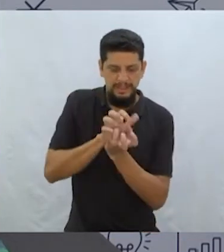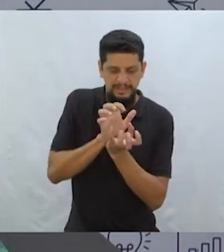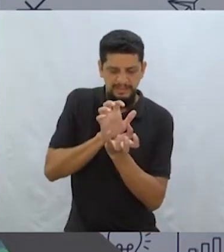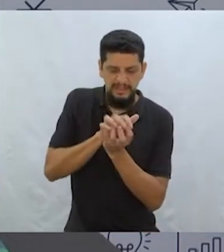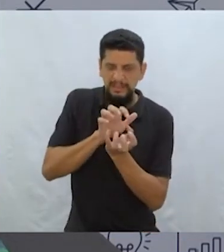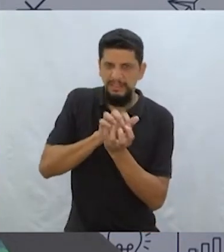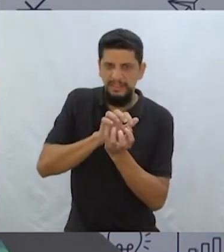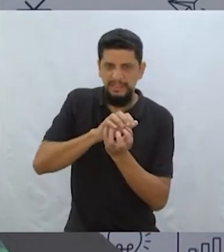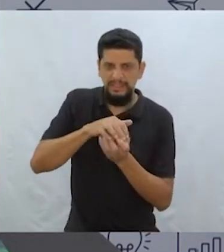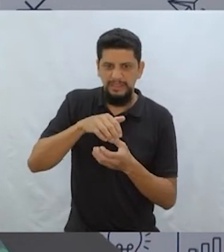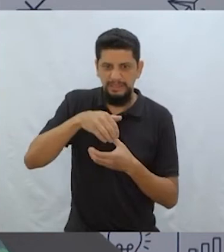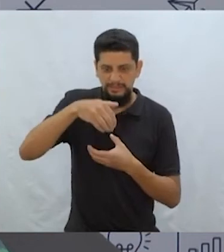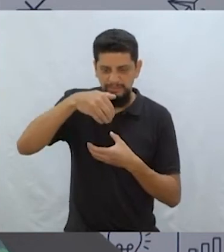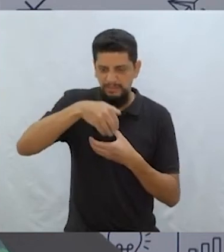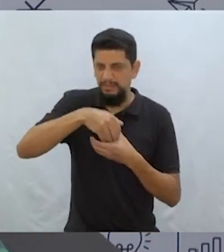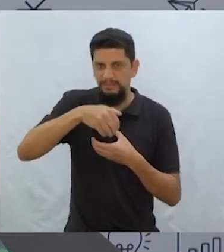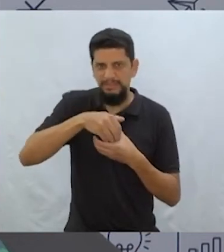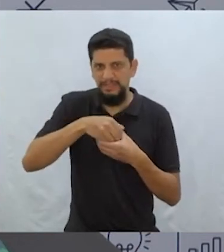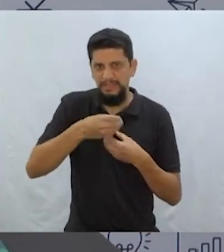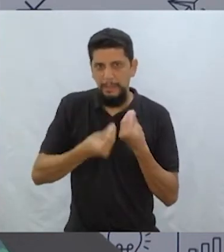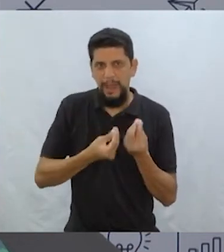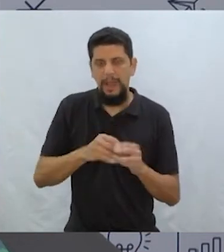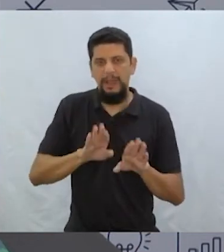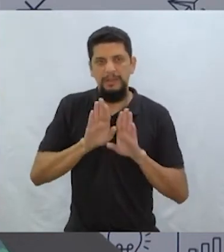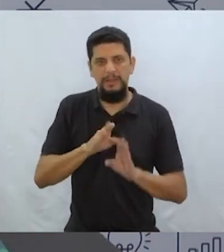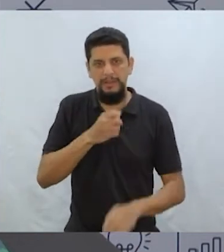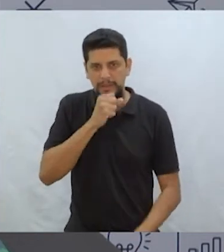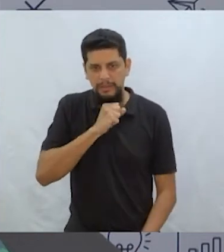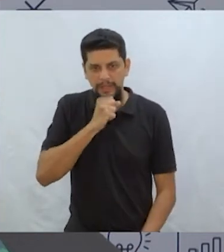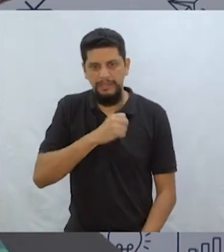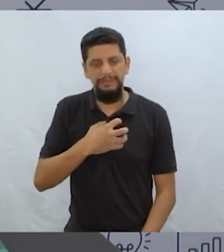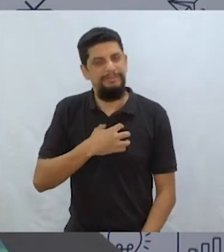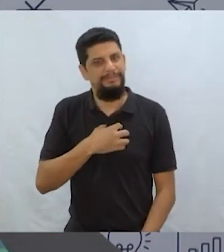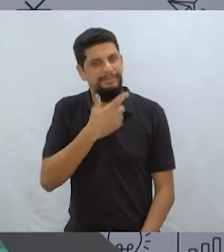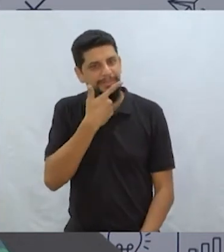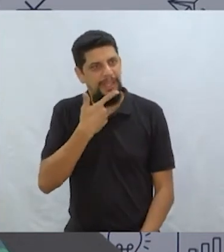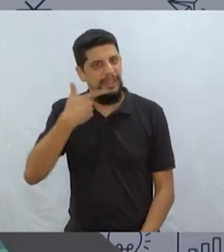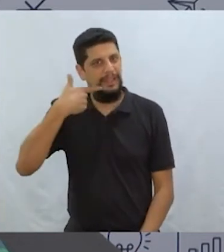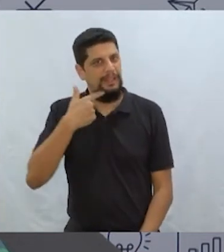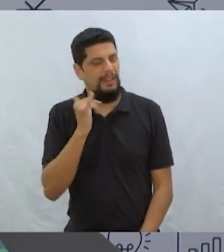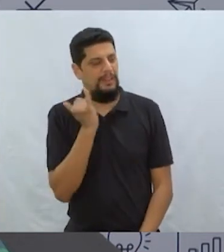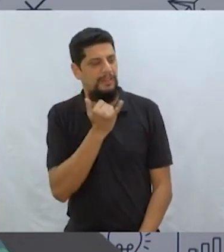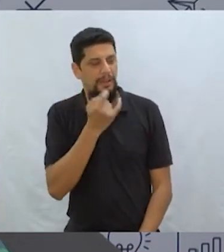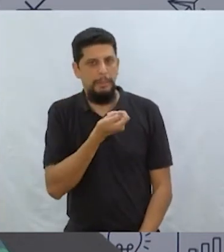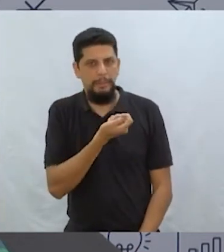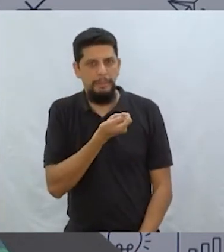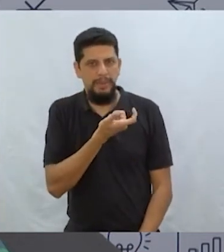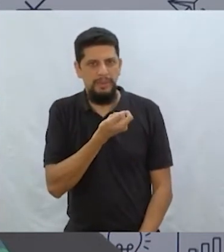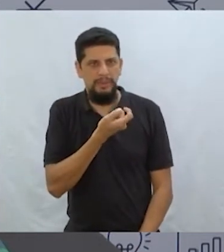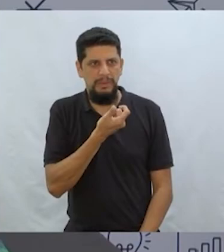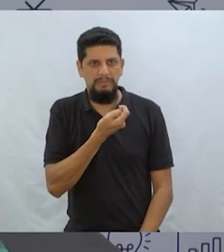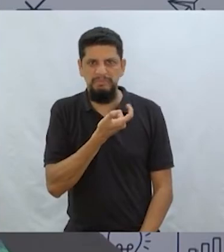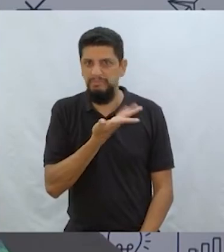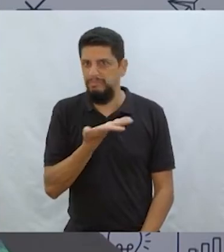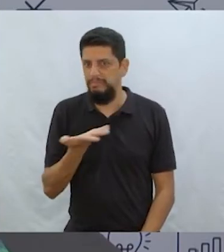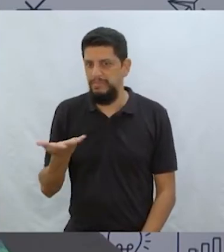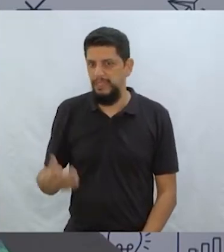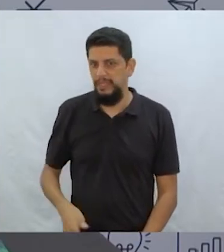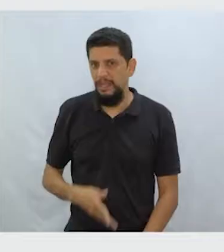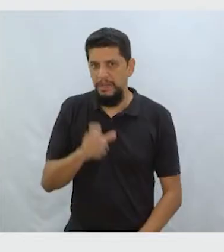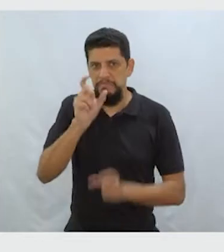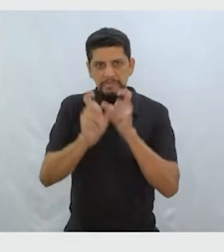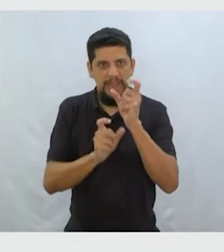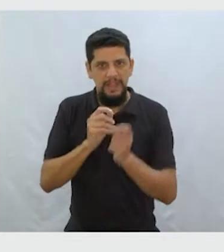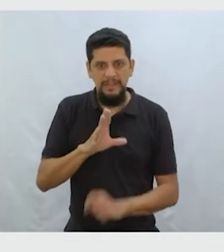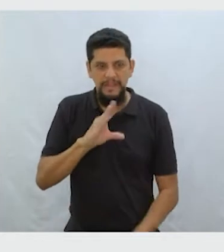dentadura já estava sem apoio mas o bisavô tinha senso de humor e falava pouco